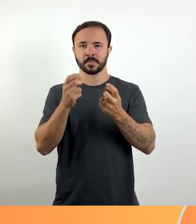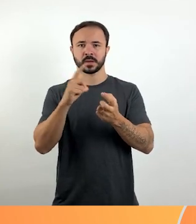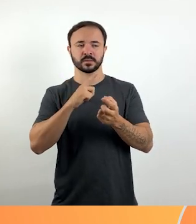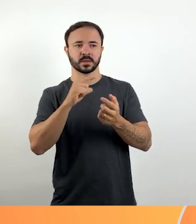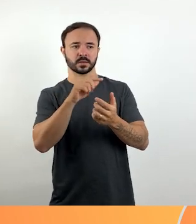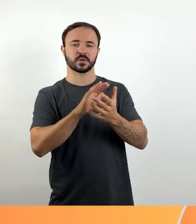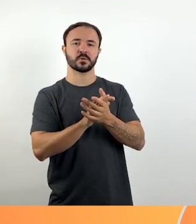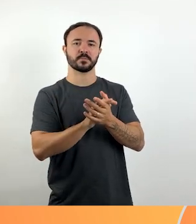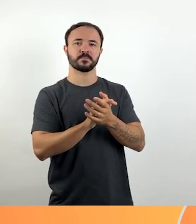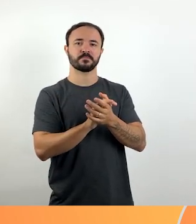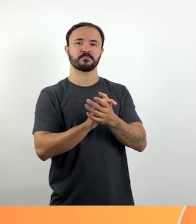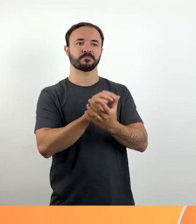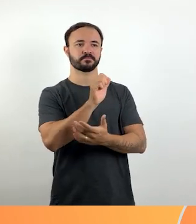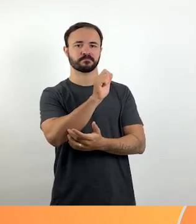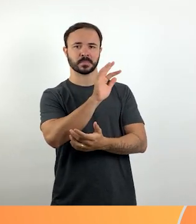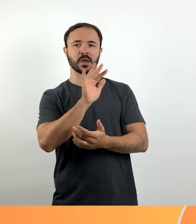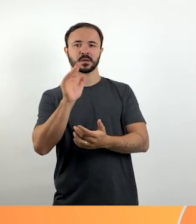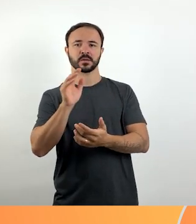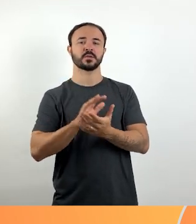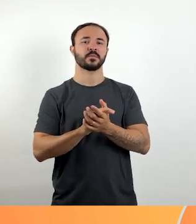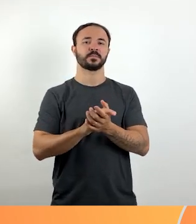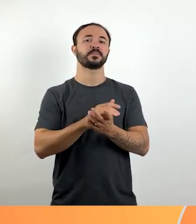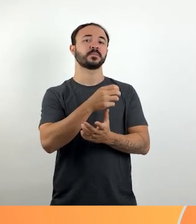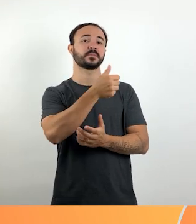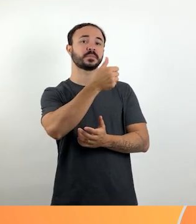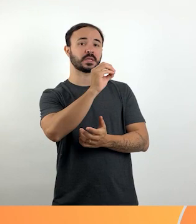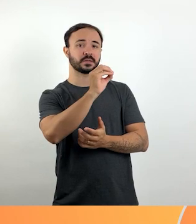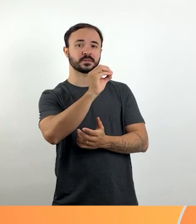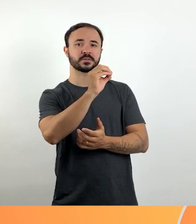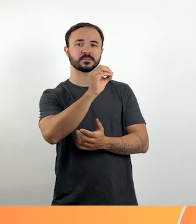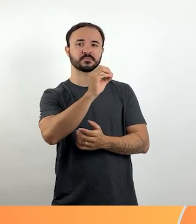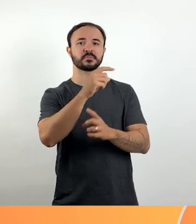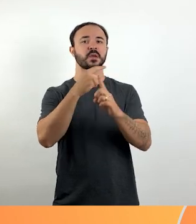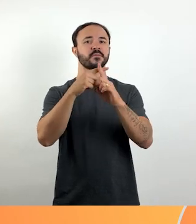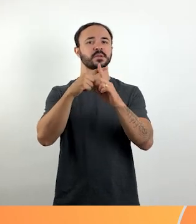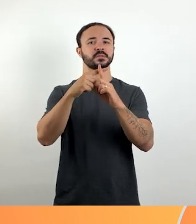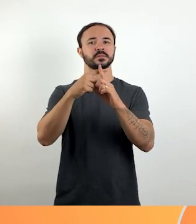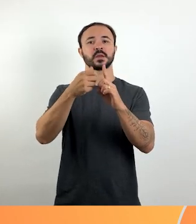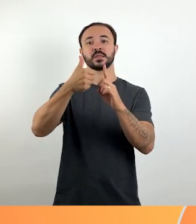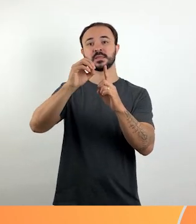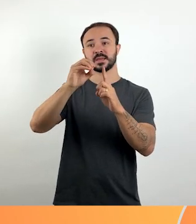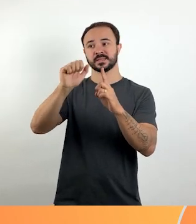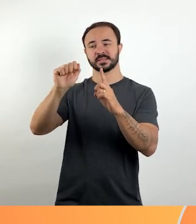cima eu posso escrever dessa maneira. 10 vezes 10A